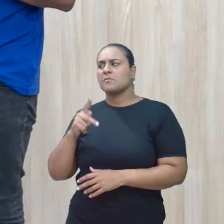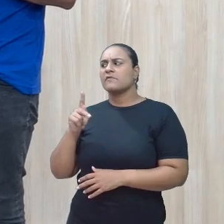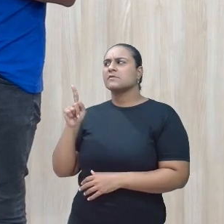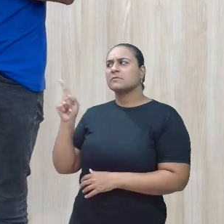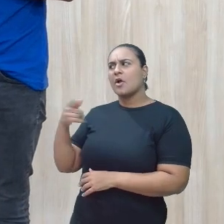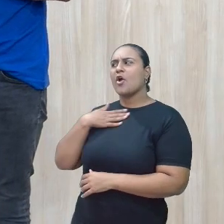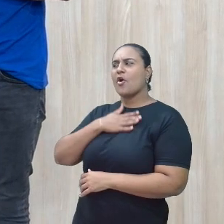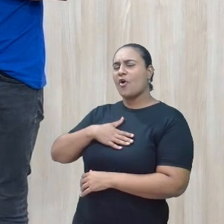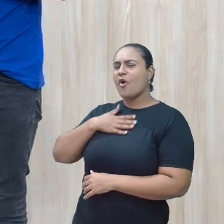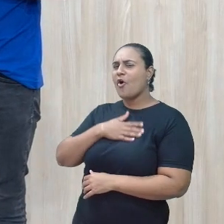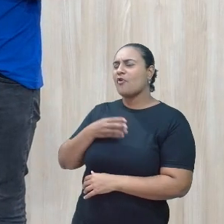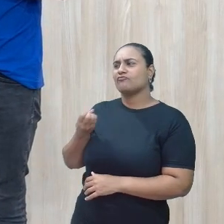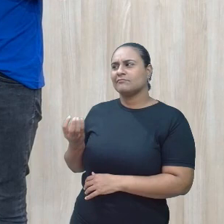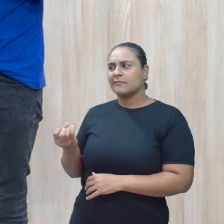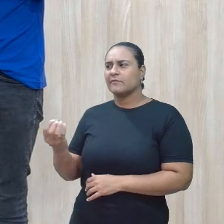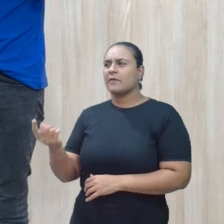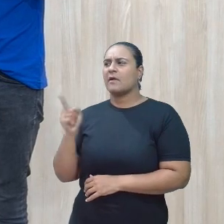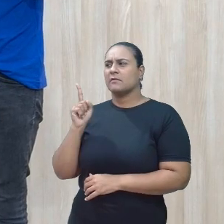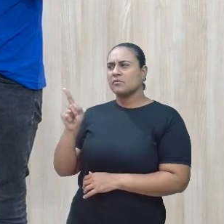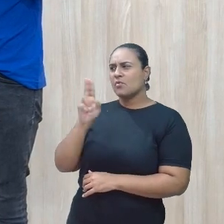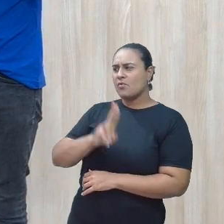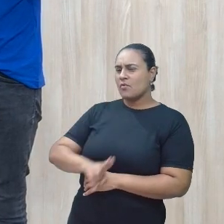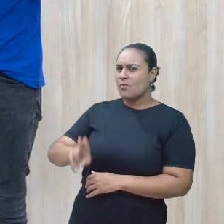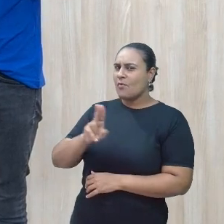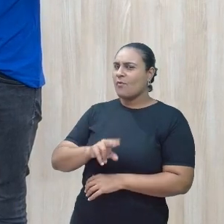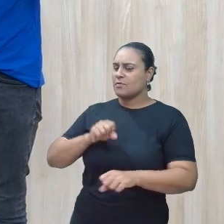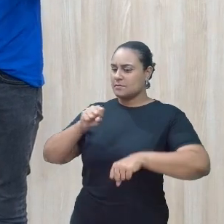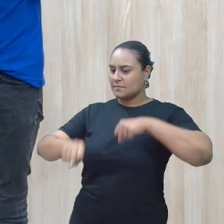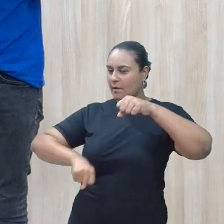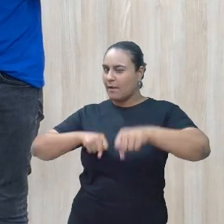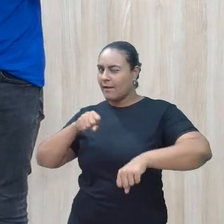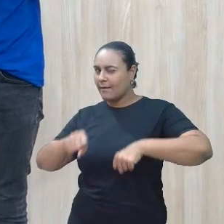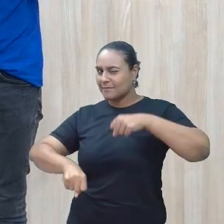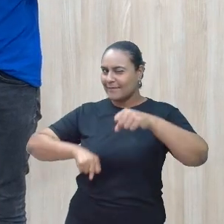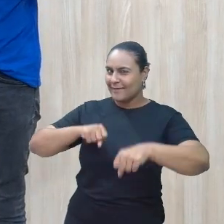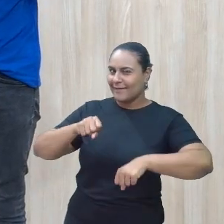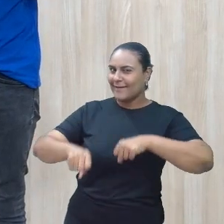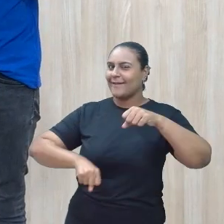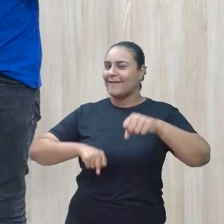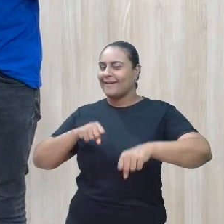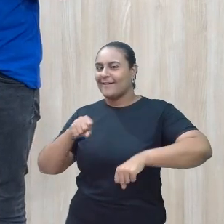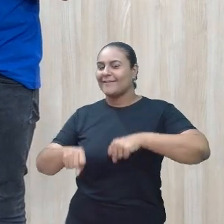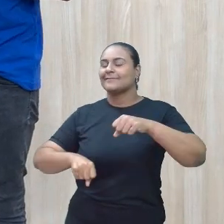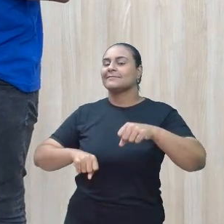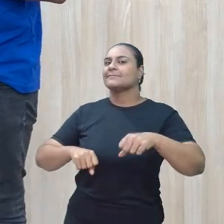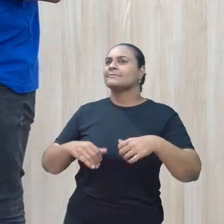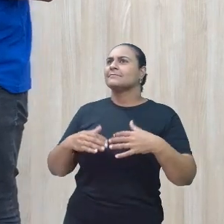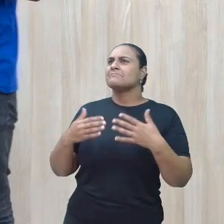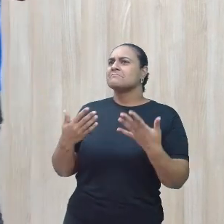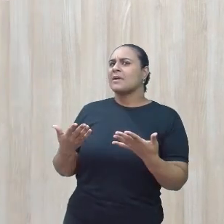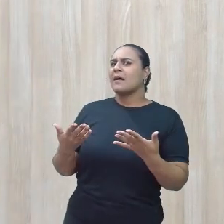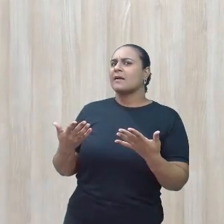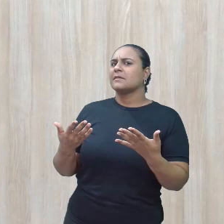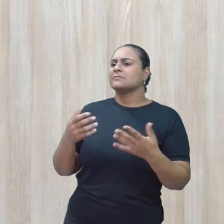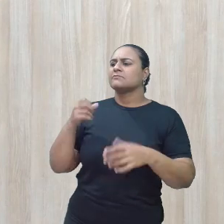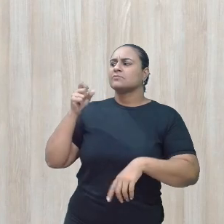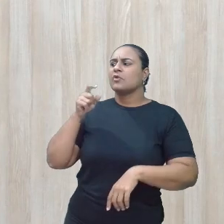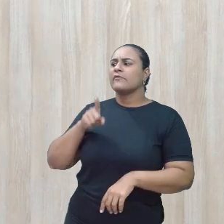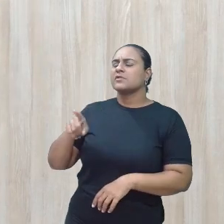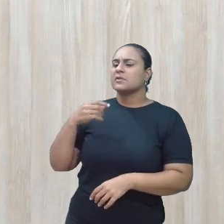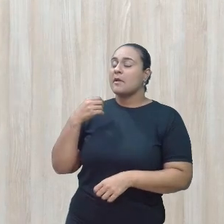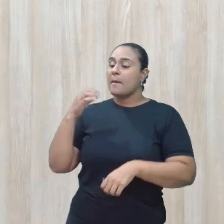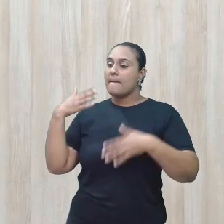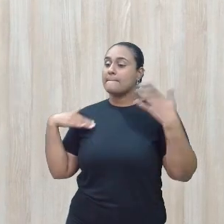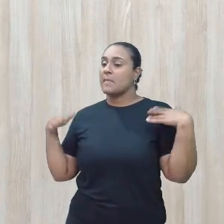senhora gosta muito de viajar, a senhora usa muito a bike, é muito ecológica, né? A senhora é muito lá. Mas quando a senhora sai de bike, como é que a senhora